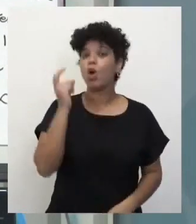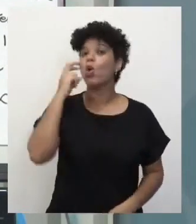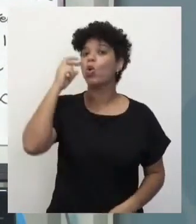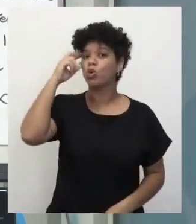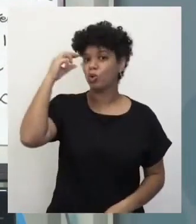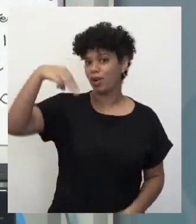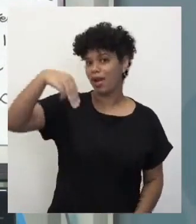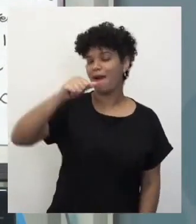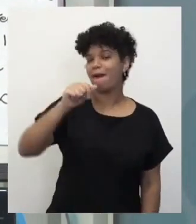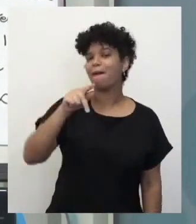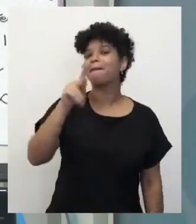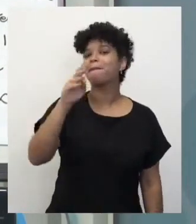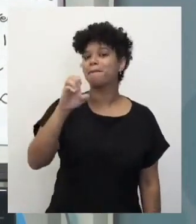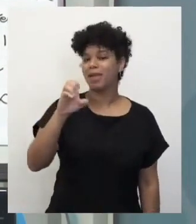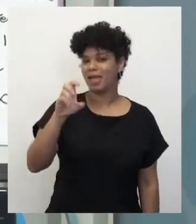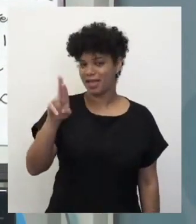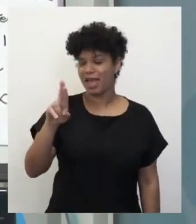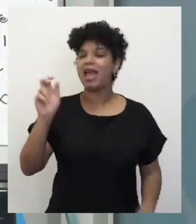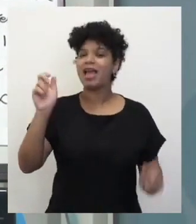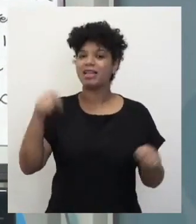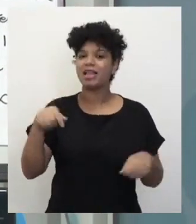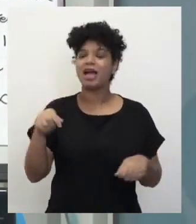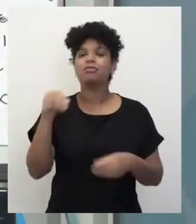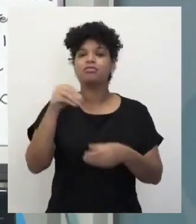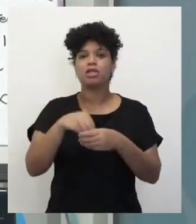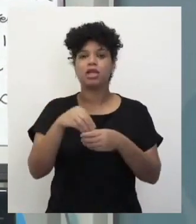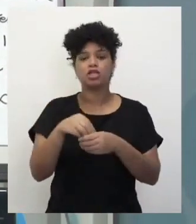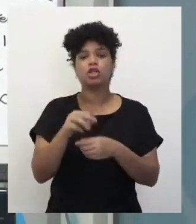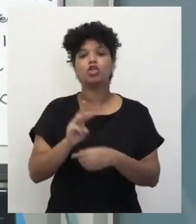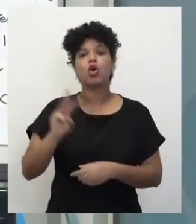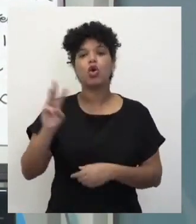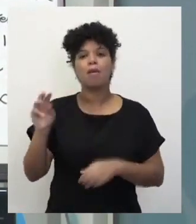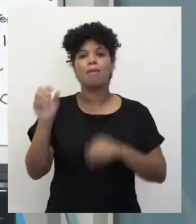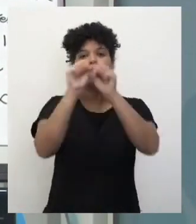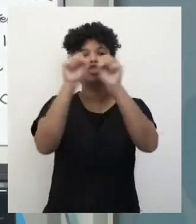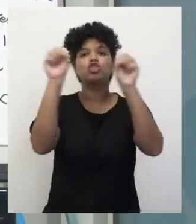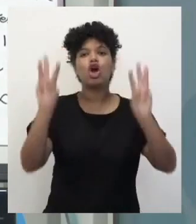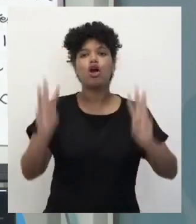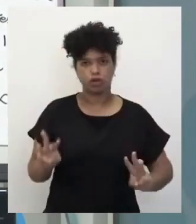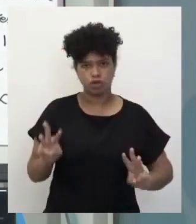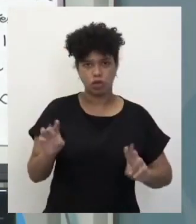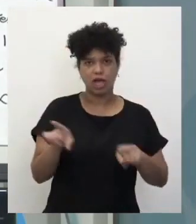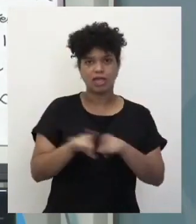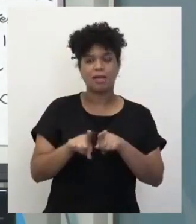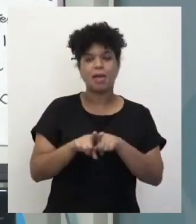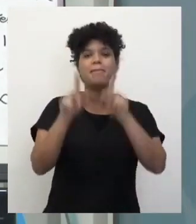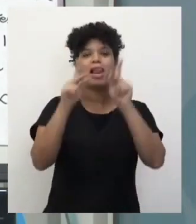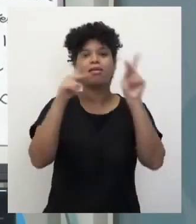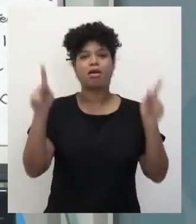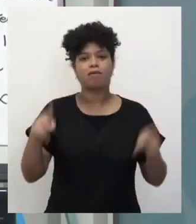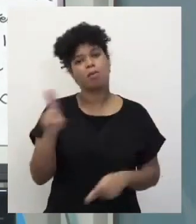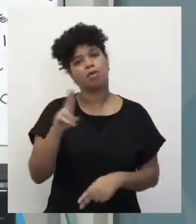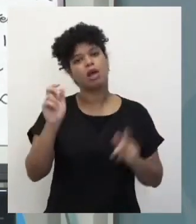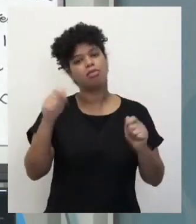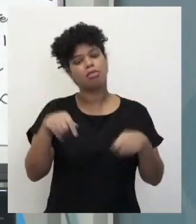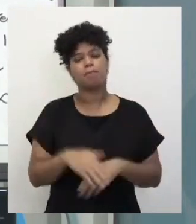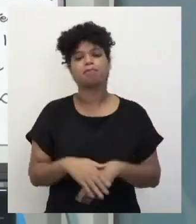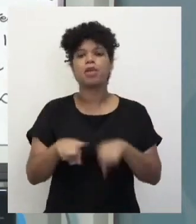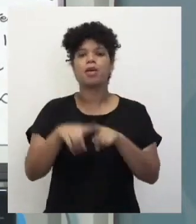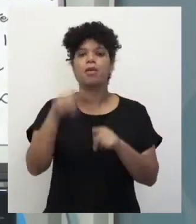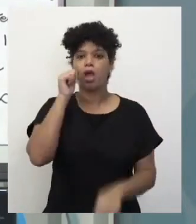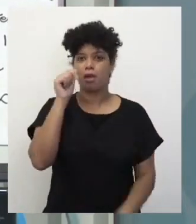algumas plataformas e softwares dentro da web, tá? Olha só, a professora Patrícia citou instalações com inteligência